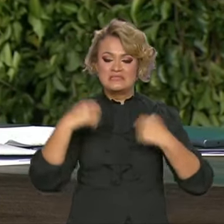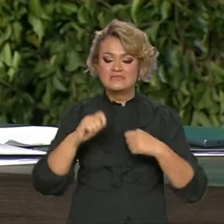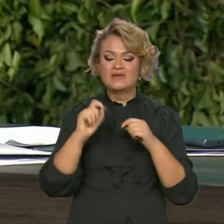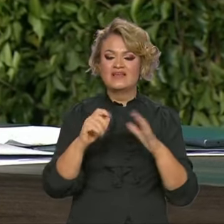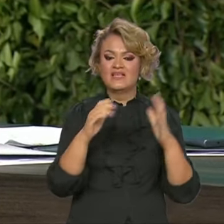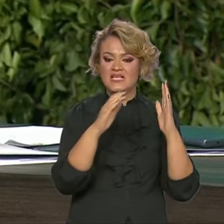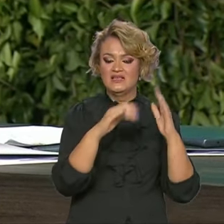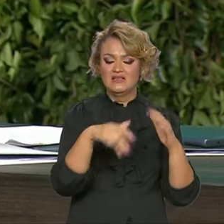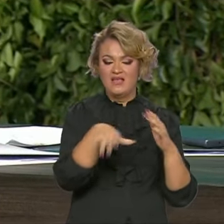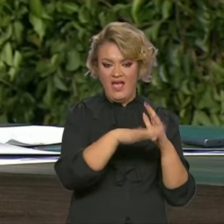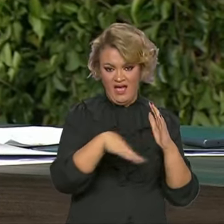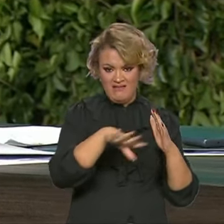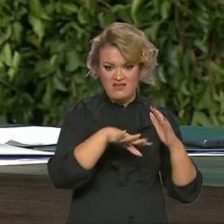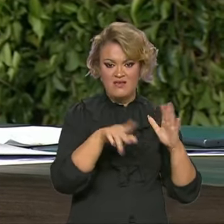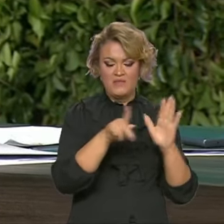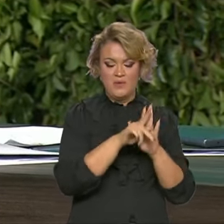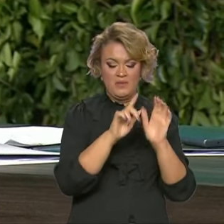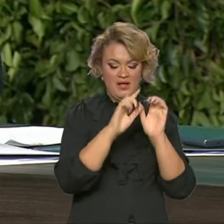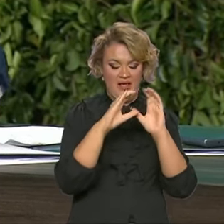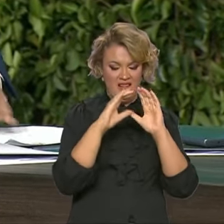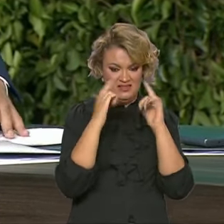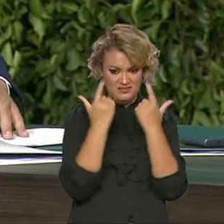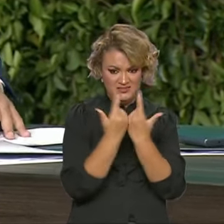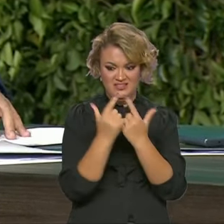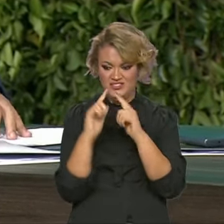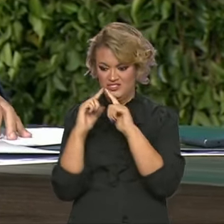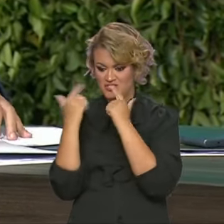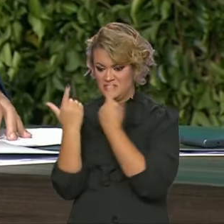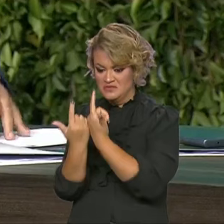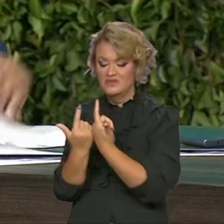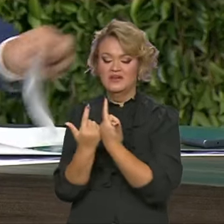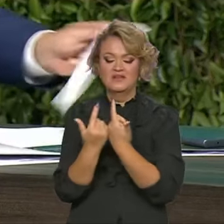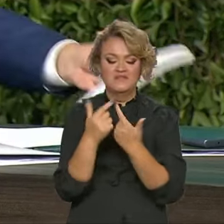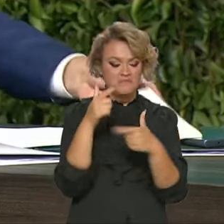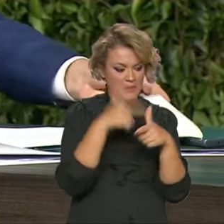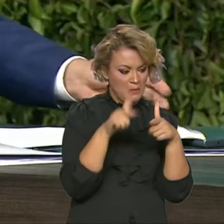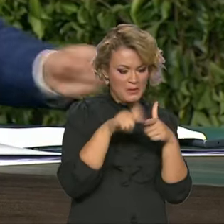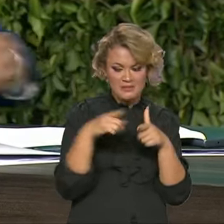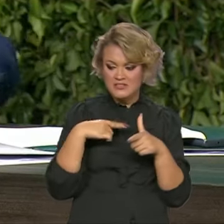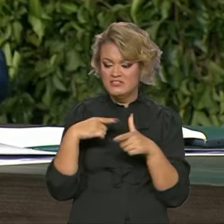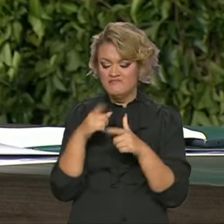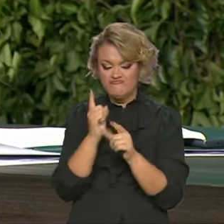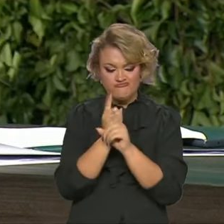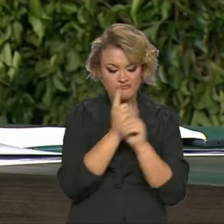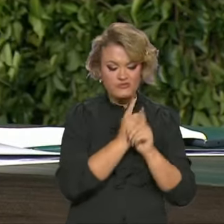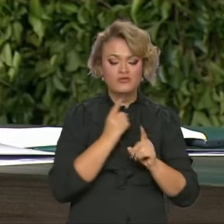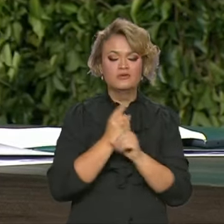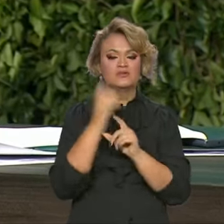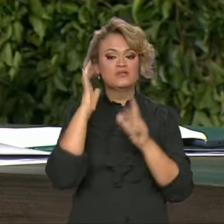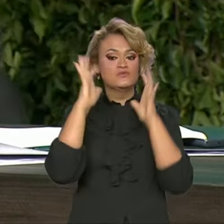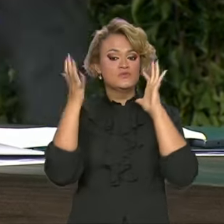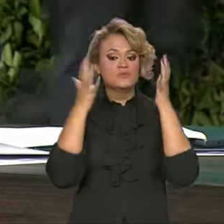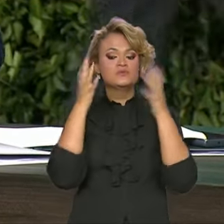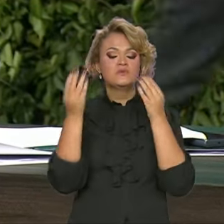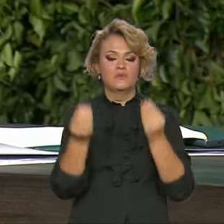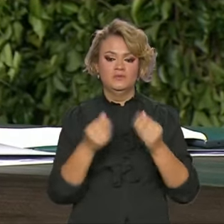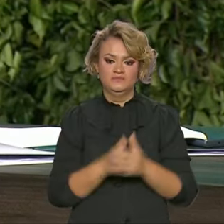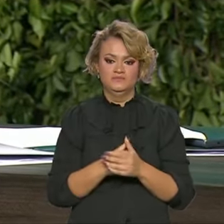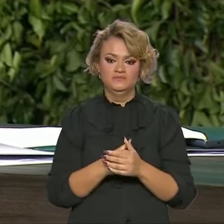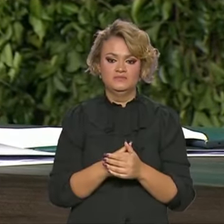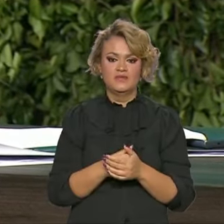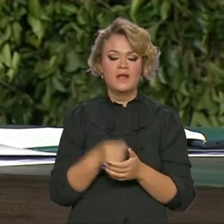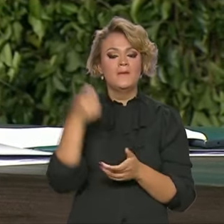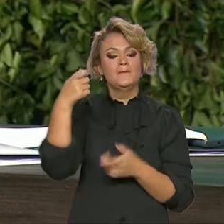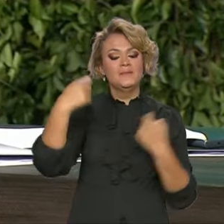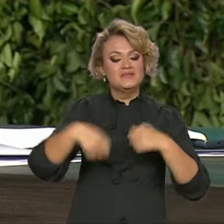casas legislativas juntas enfrentem esses problemas e apontem as soluções. Há que se ter